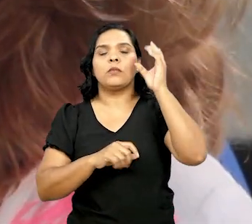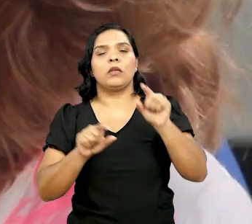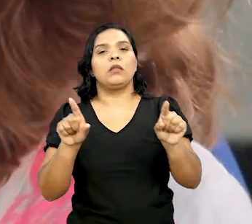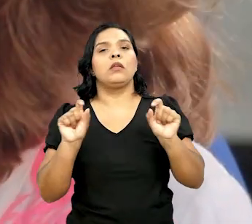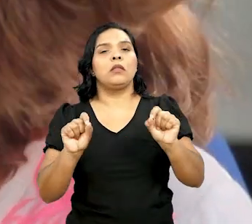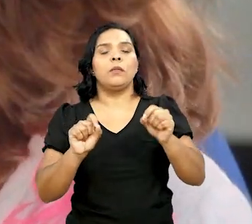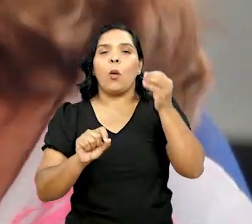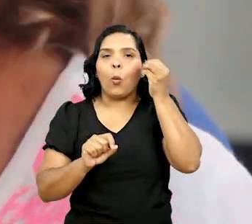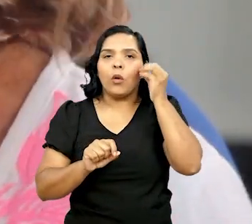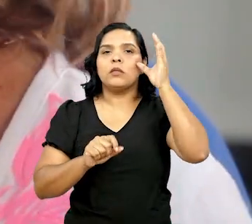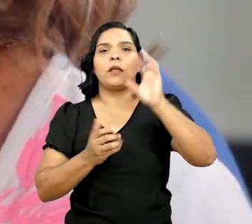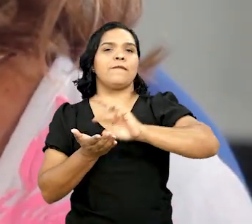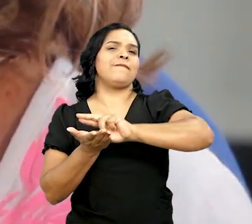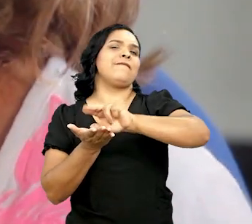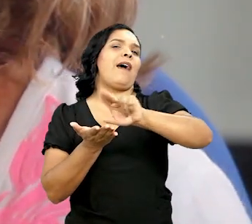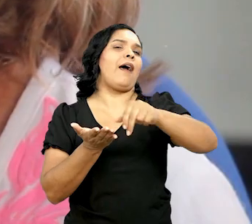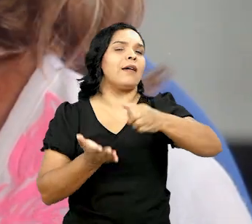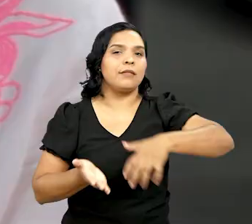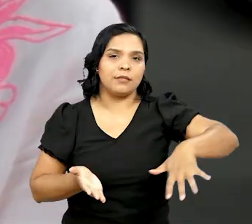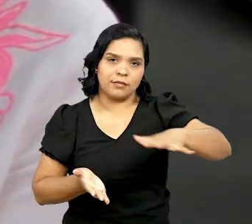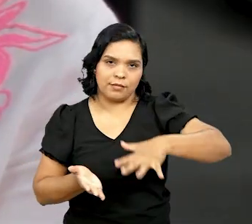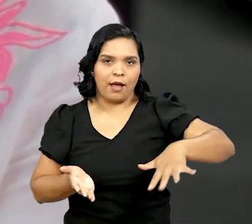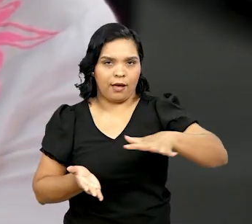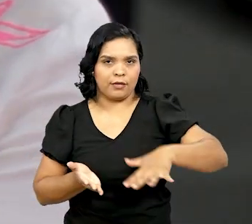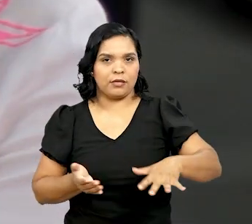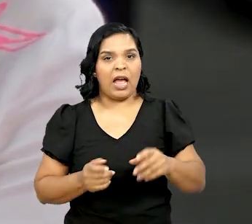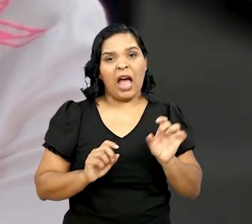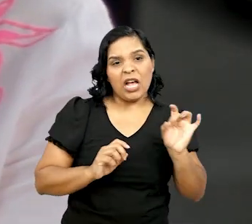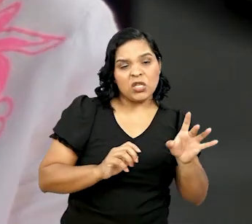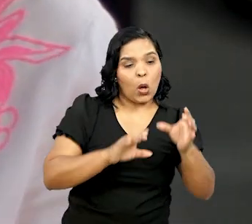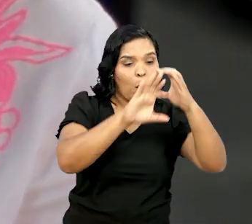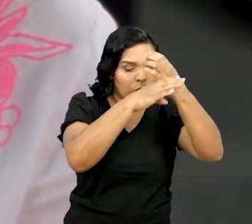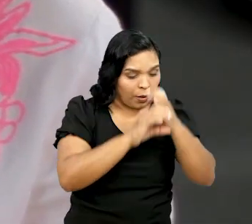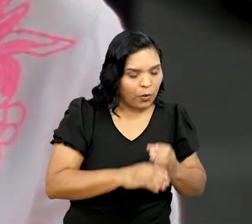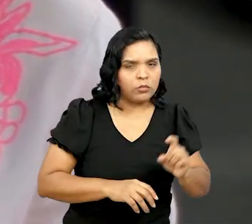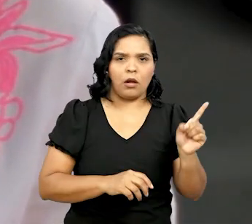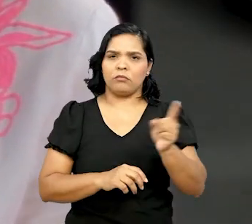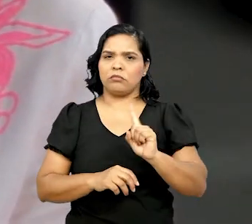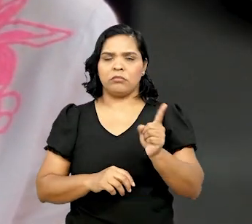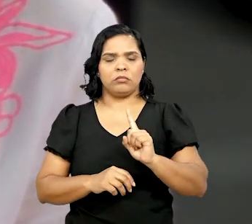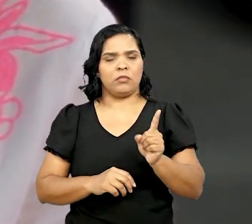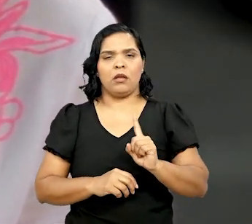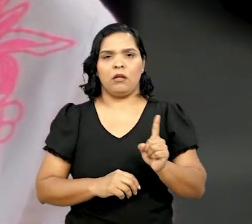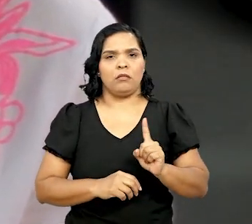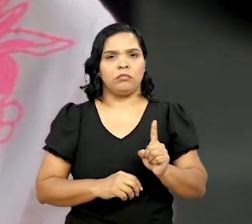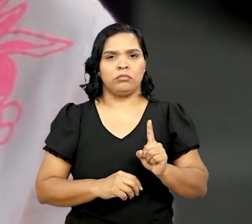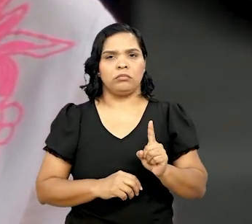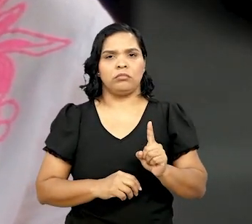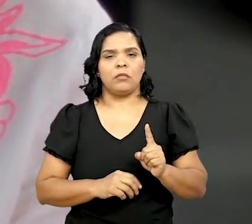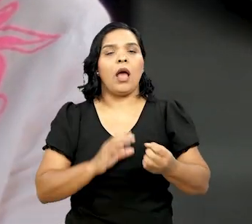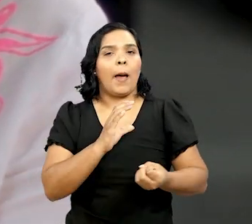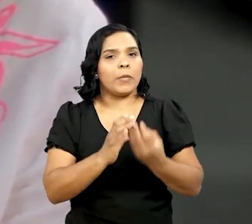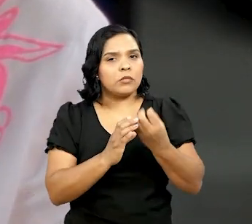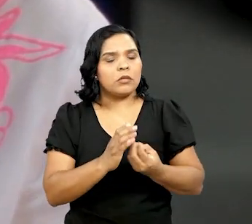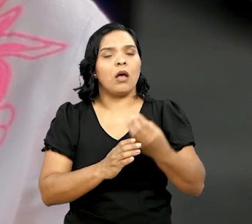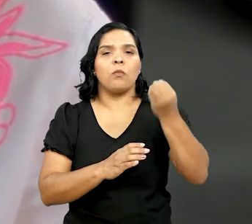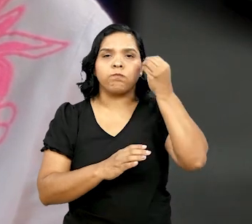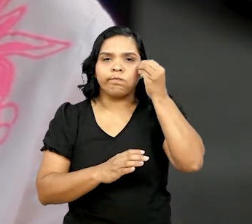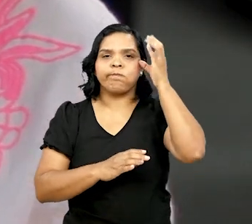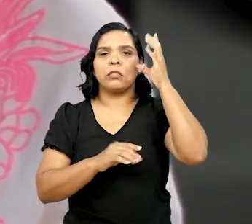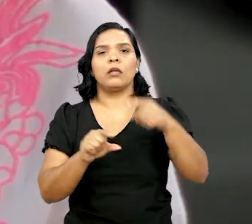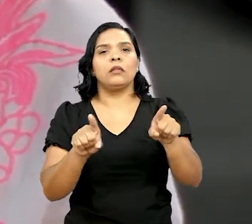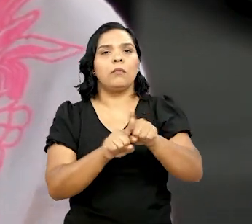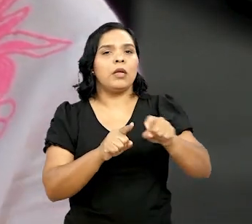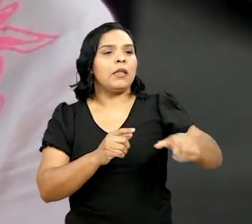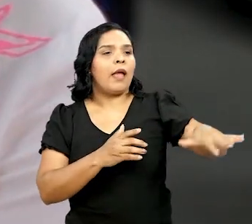o conhecimento tem de várias áreas. As pessoas pensam, só no laboratório, mas não é. A produção de conhecimento,